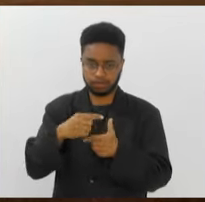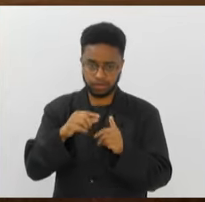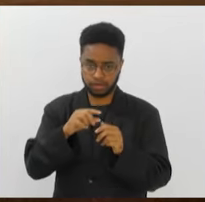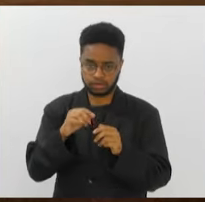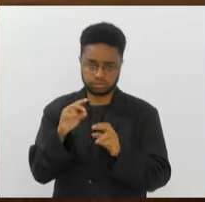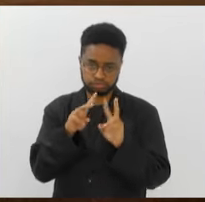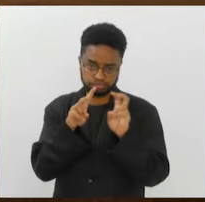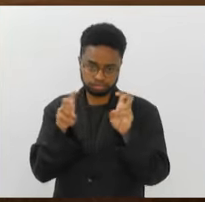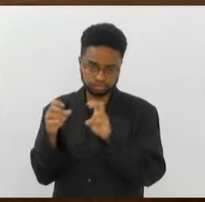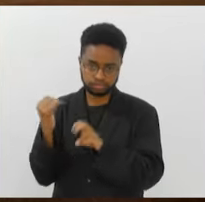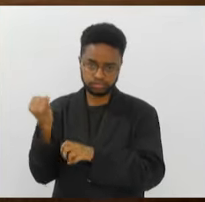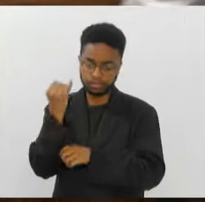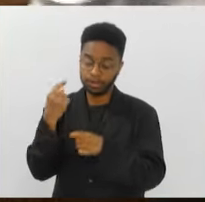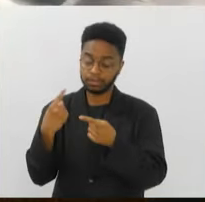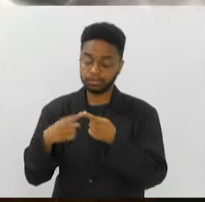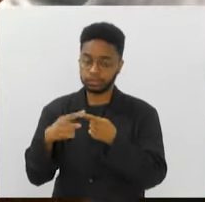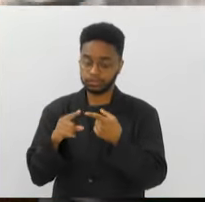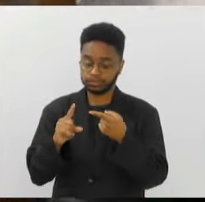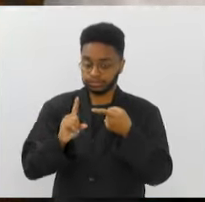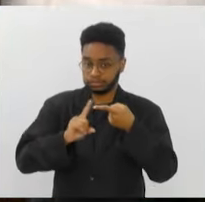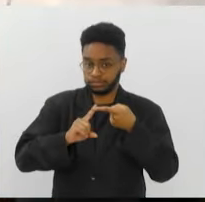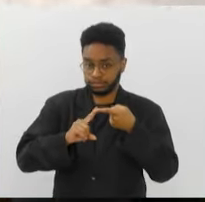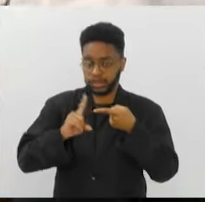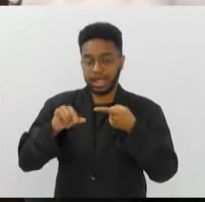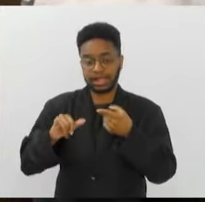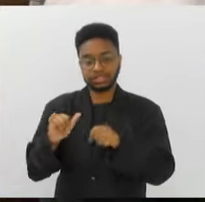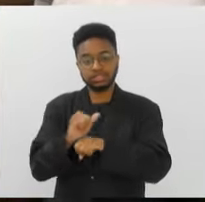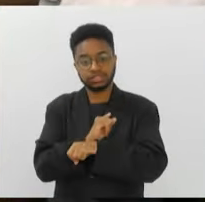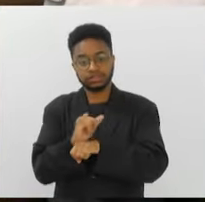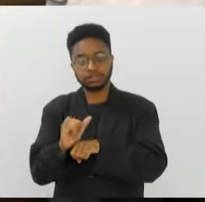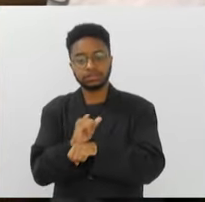isso, presidente, é uma forma de